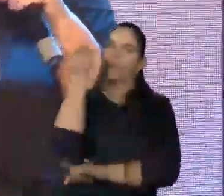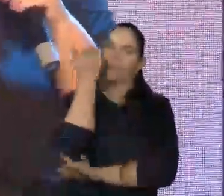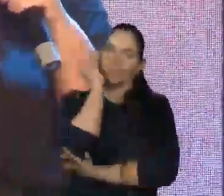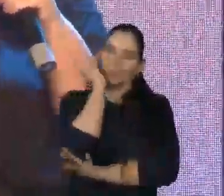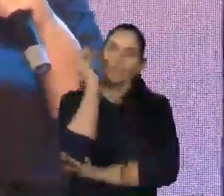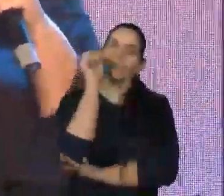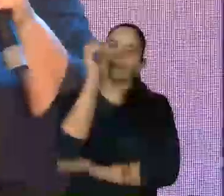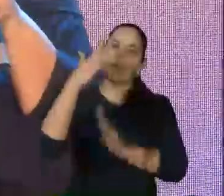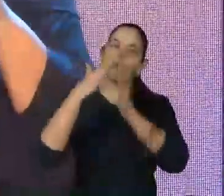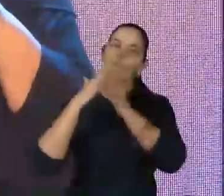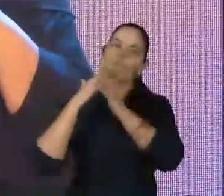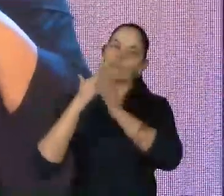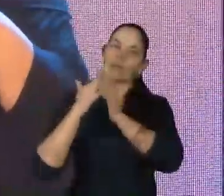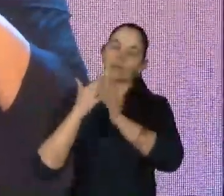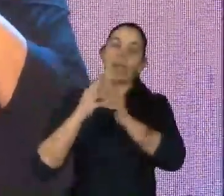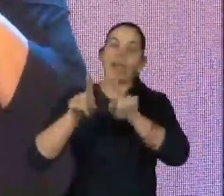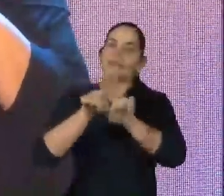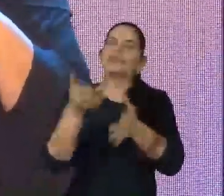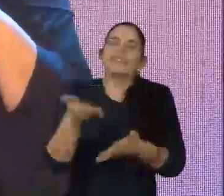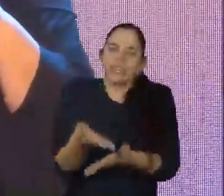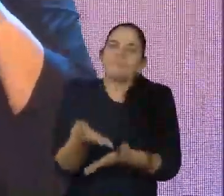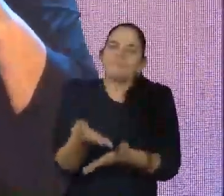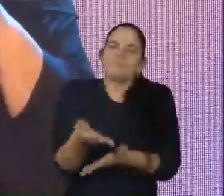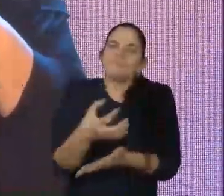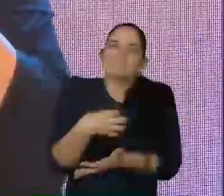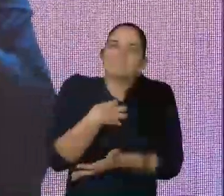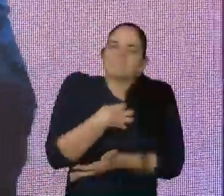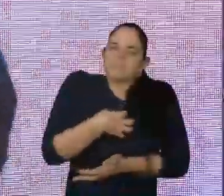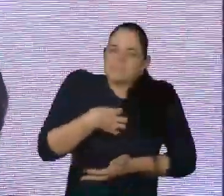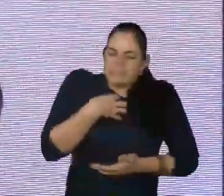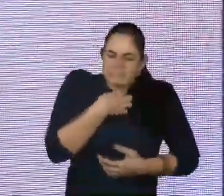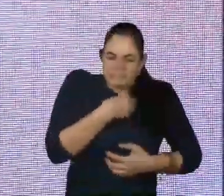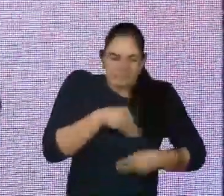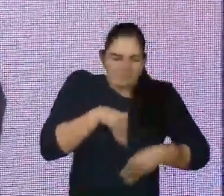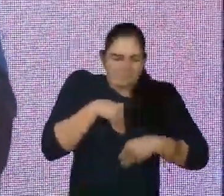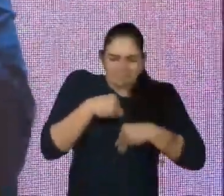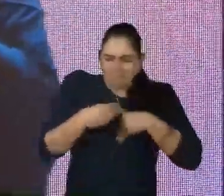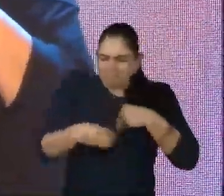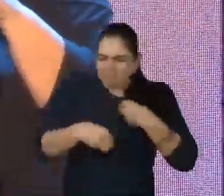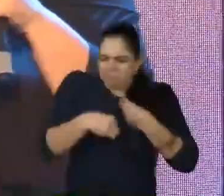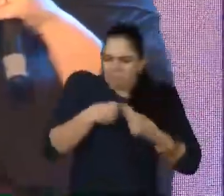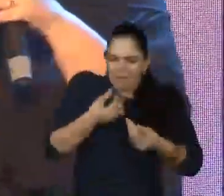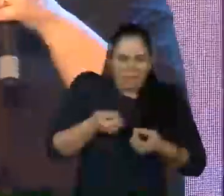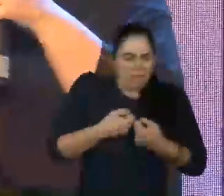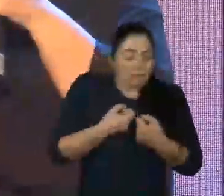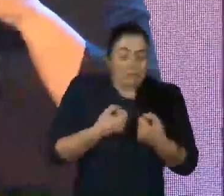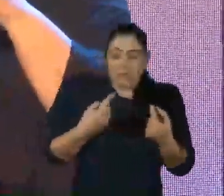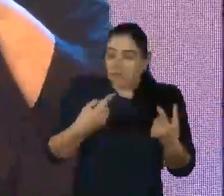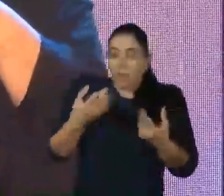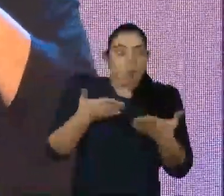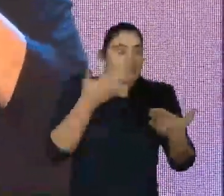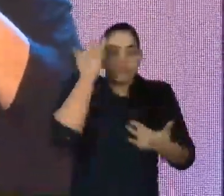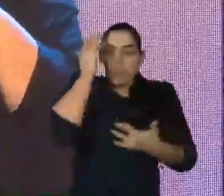eu entendo o conflito. Eu também já me senti perdida, muitas vezes, com medo. Principalmente quando ela nasceu. A gente